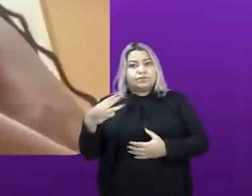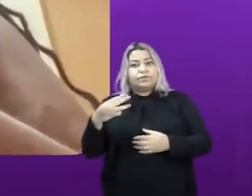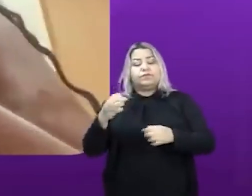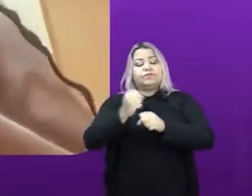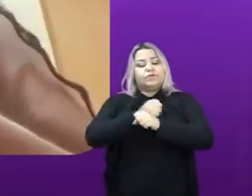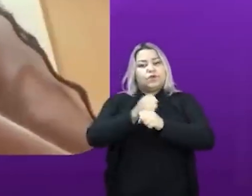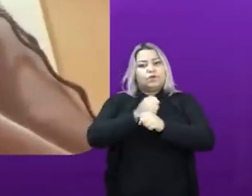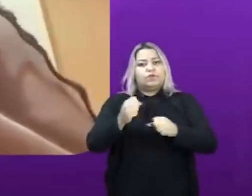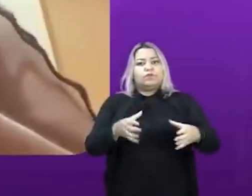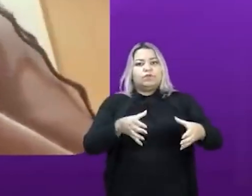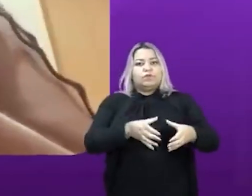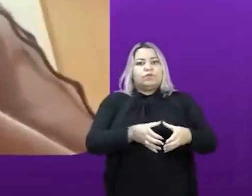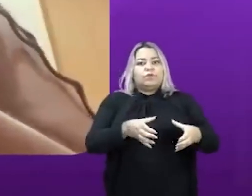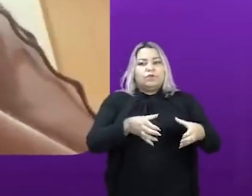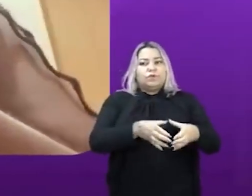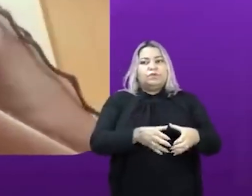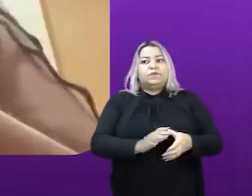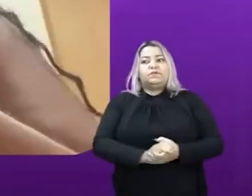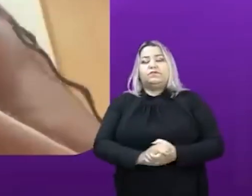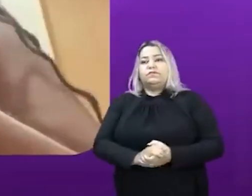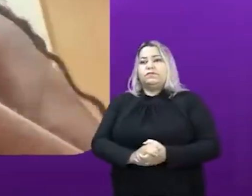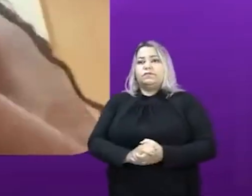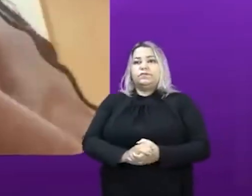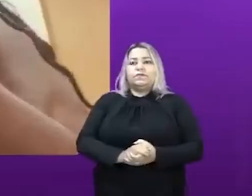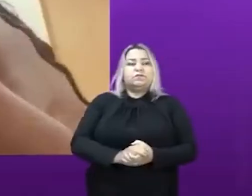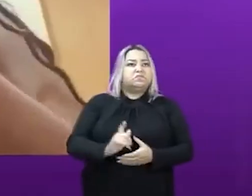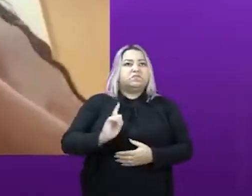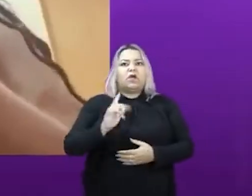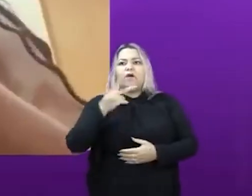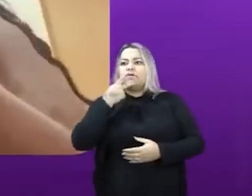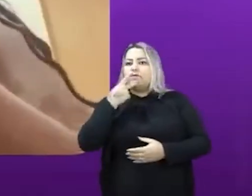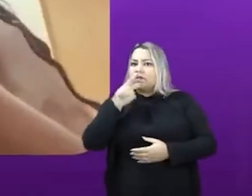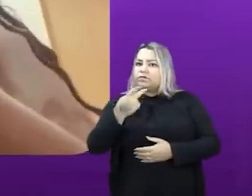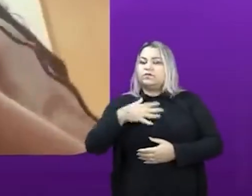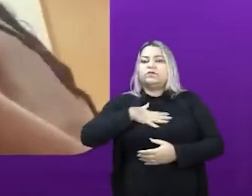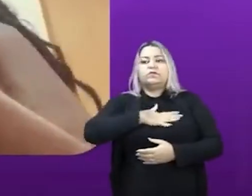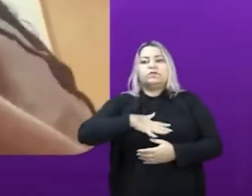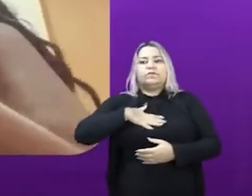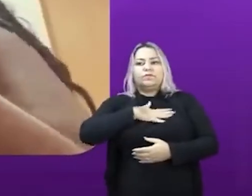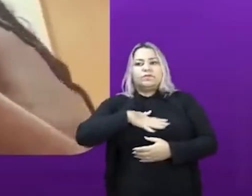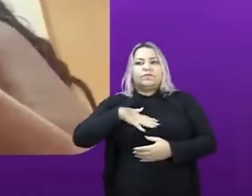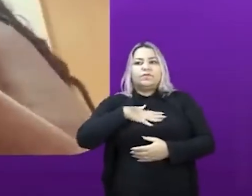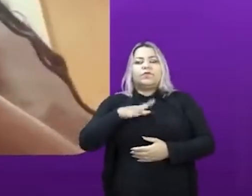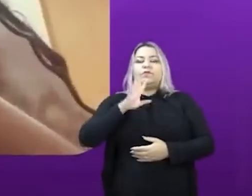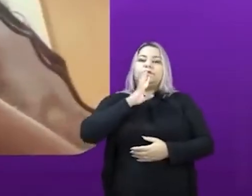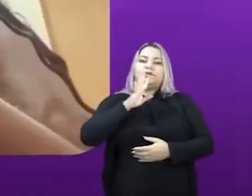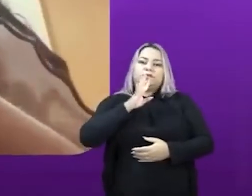grupo que não me deixava expressar da forma que eu gostava, sabe? Era um grupo muito